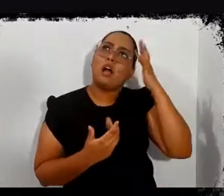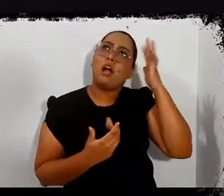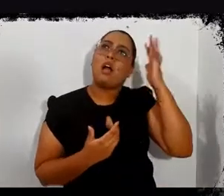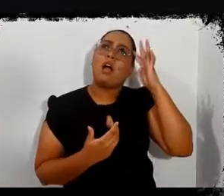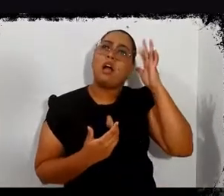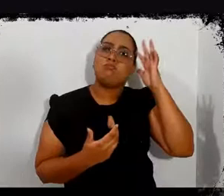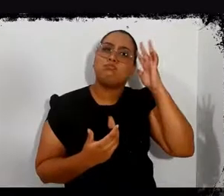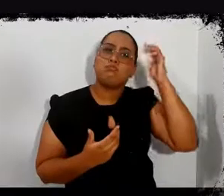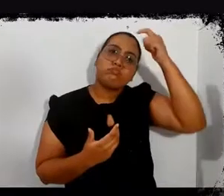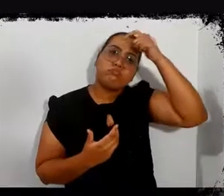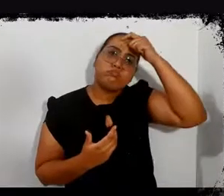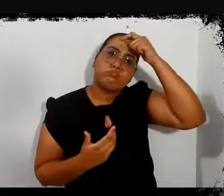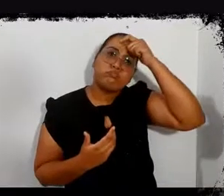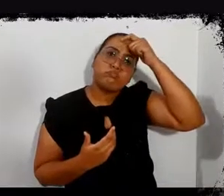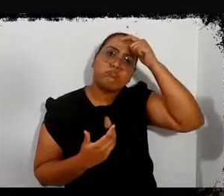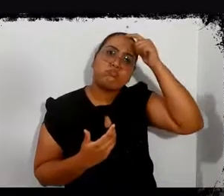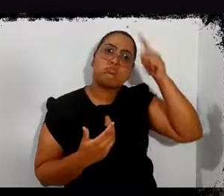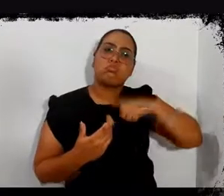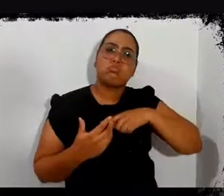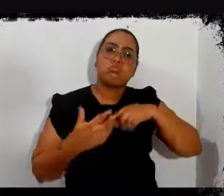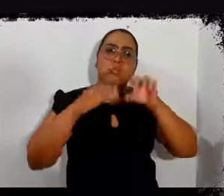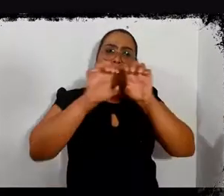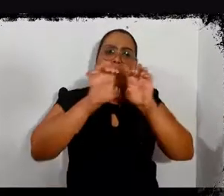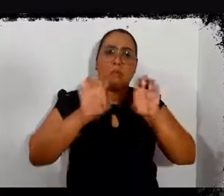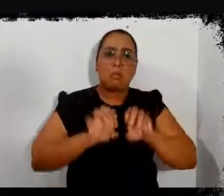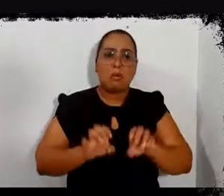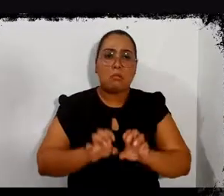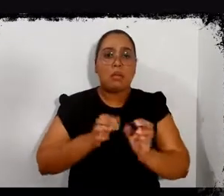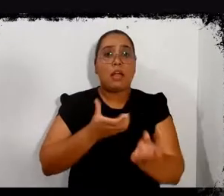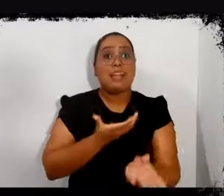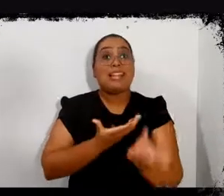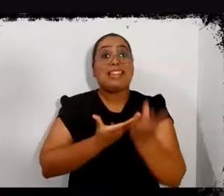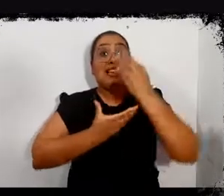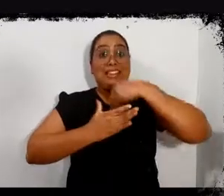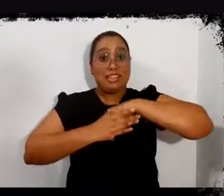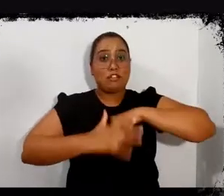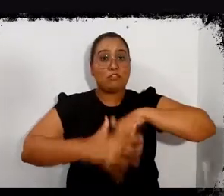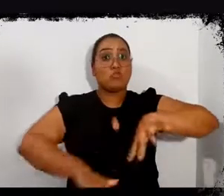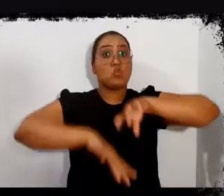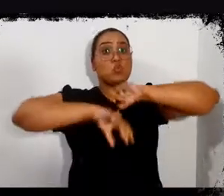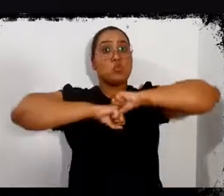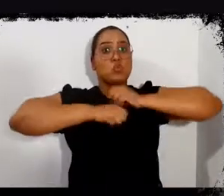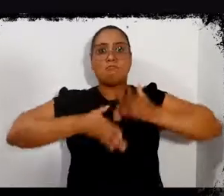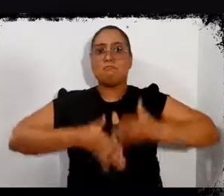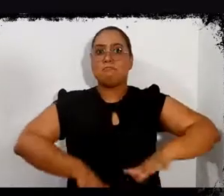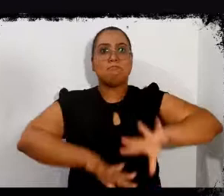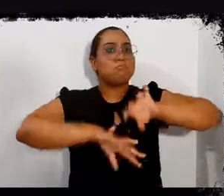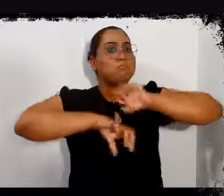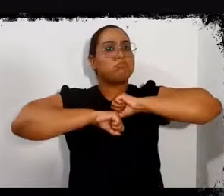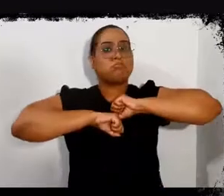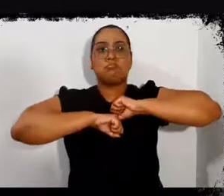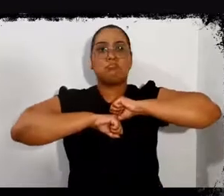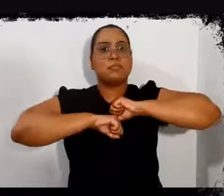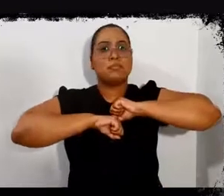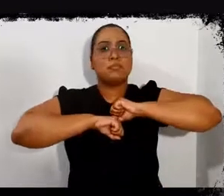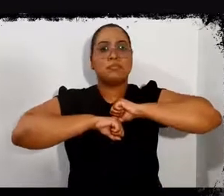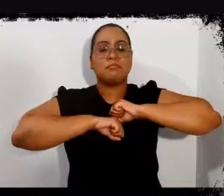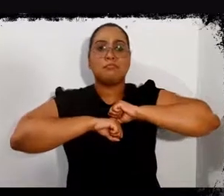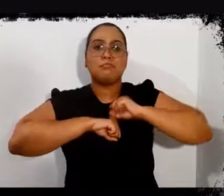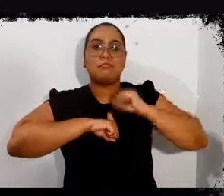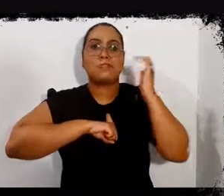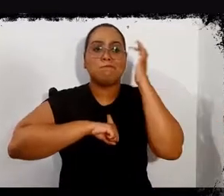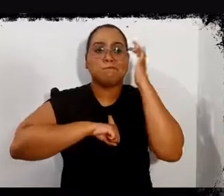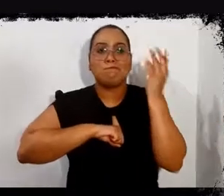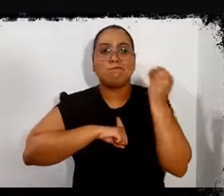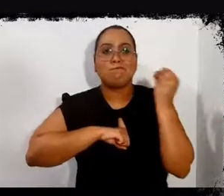é centralizar as funções do ego para alcançar